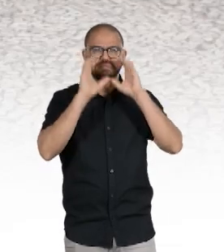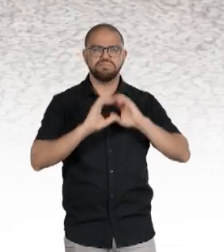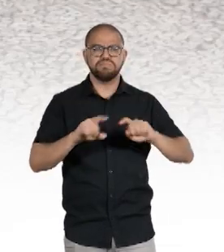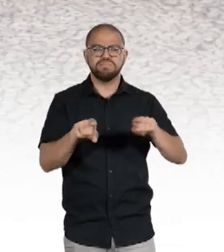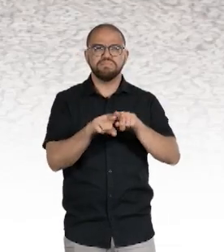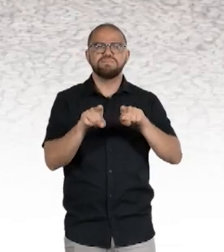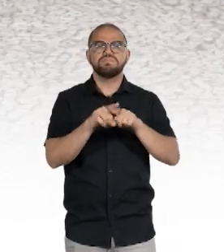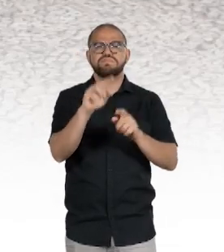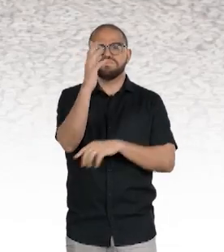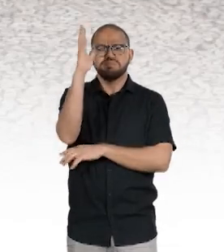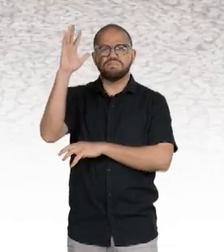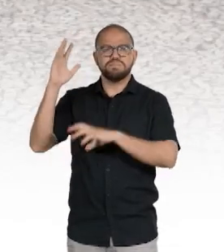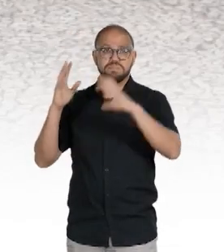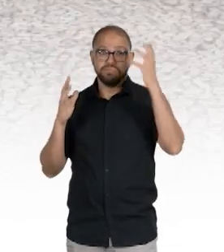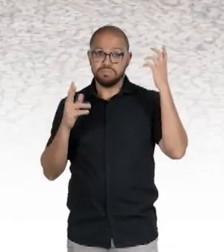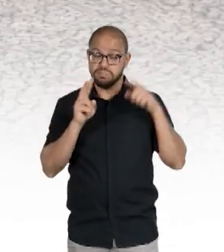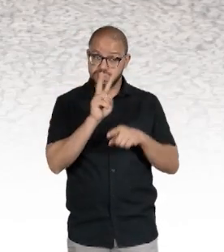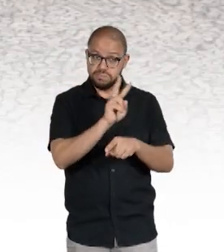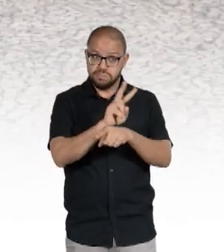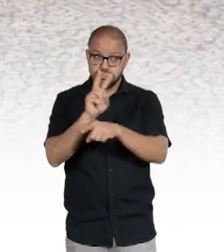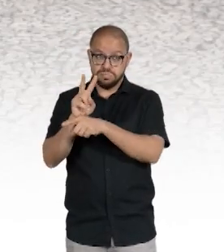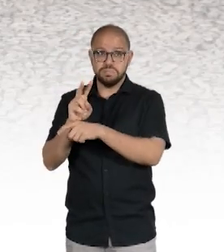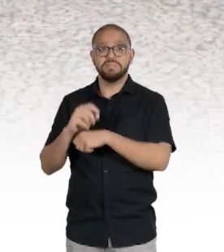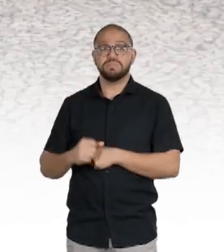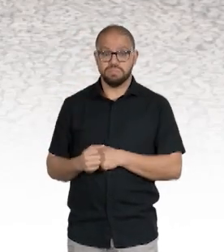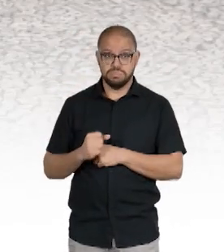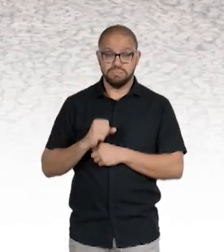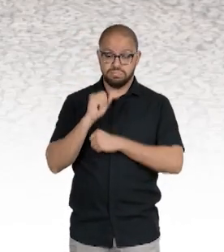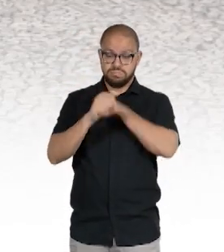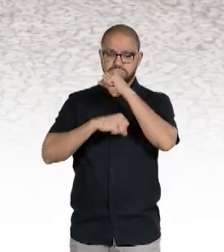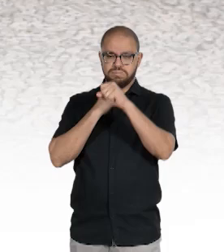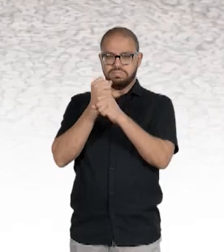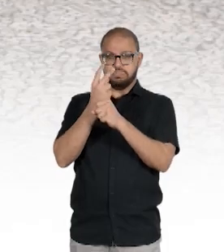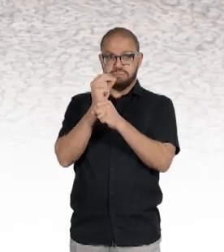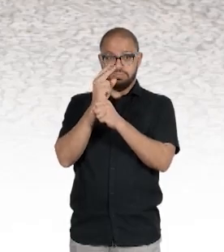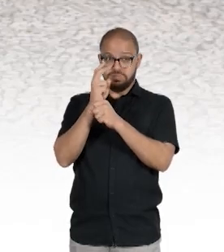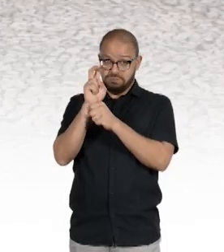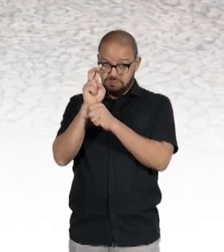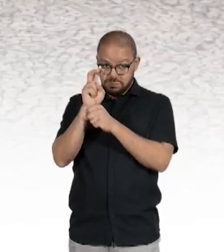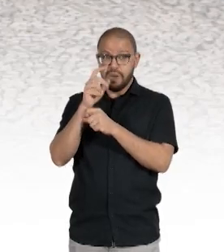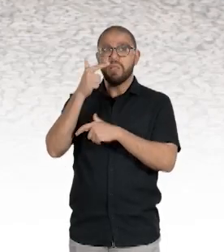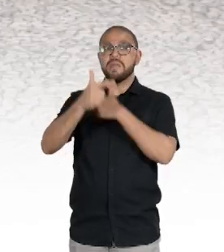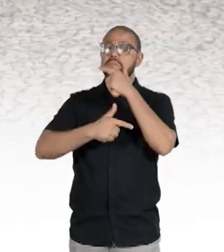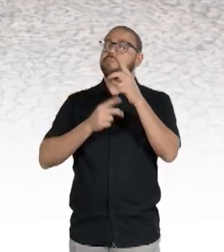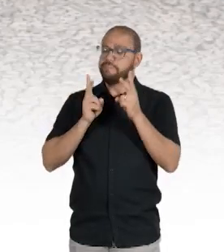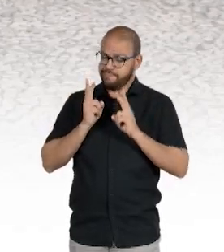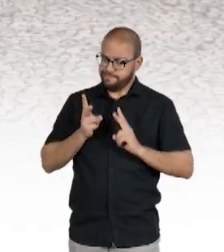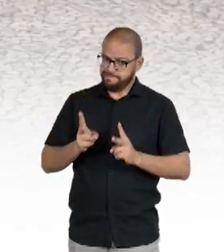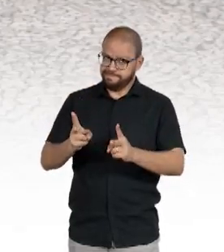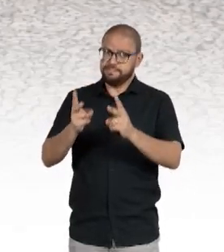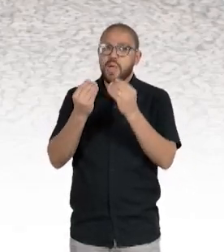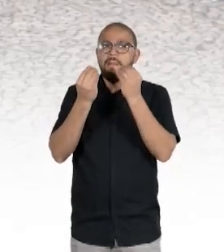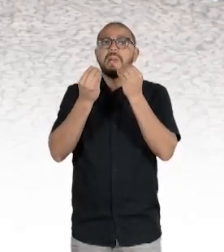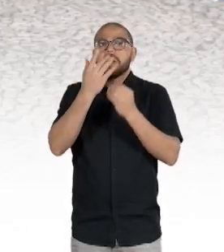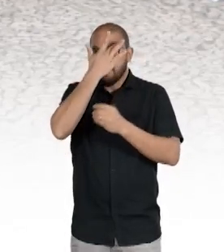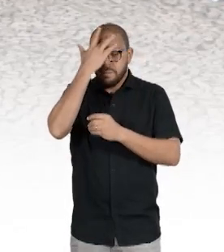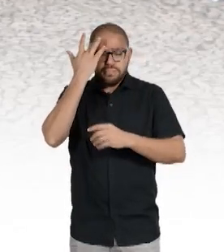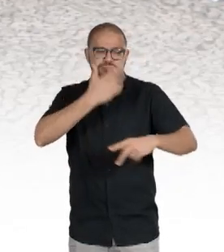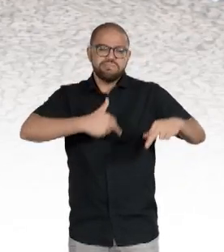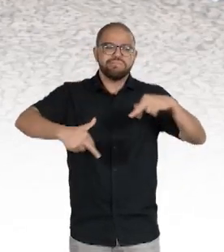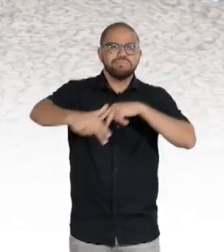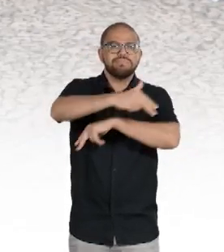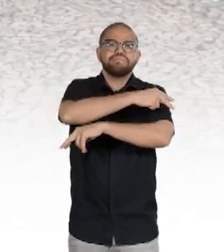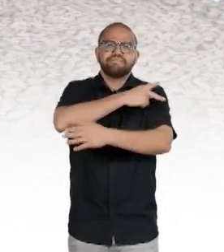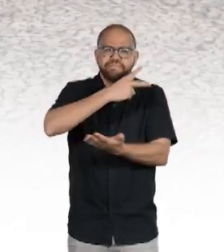e a preservação do meio ambiente. Em 2025, esse trabalho será continuado para que a população